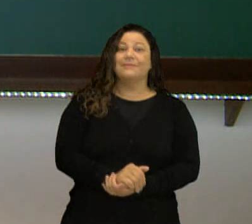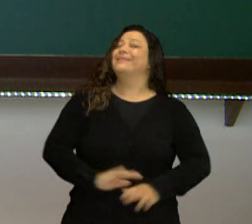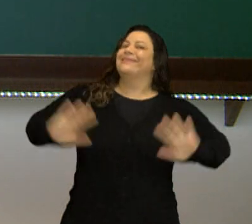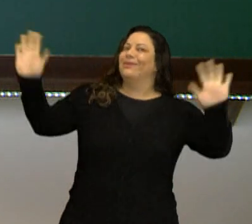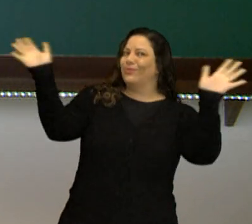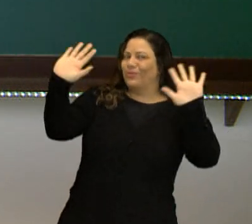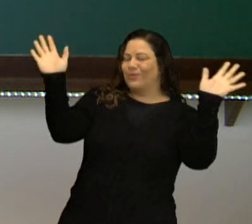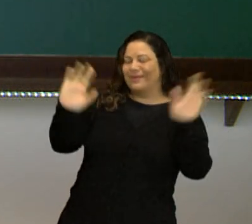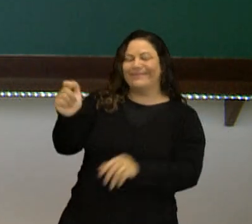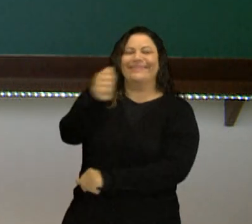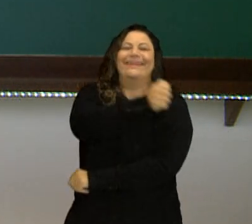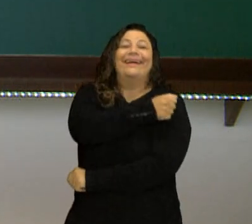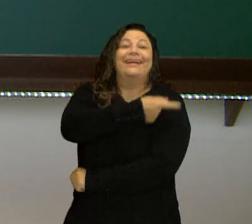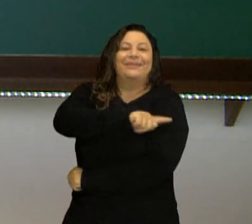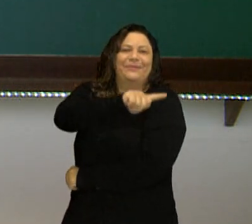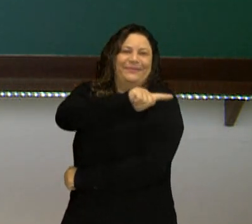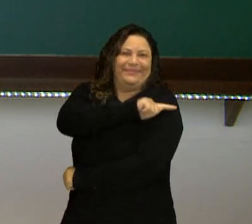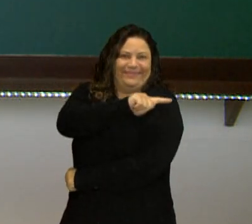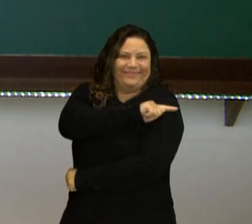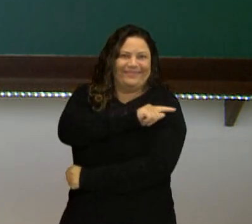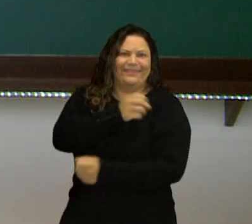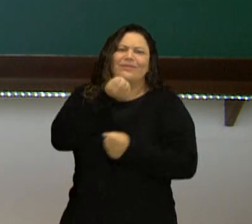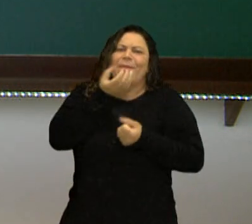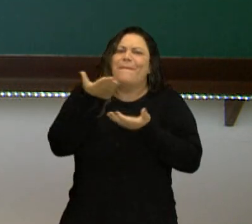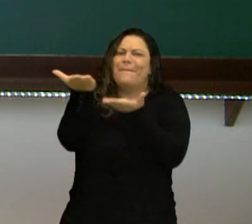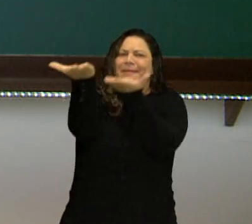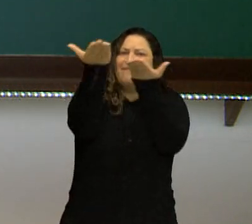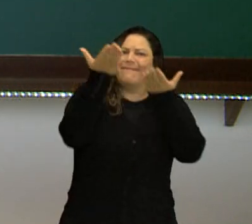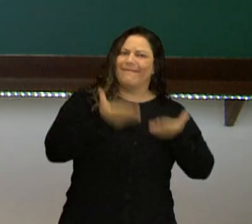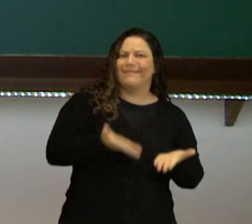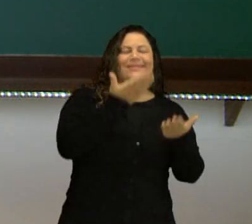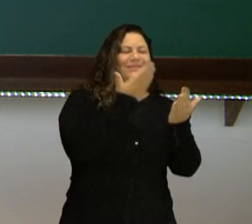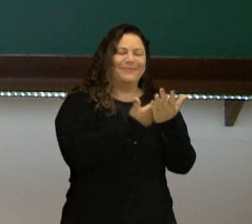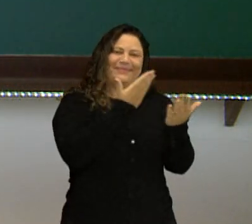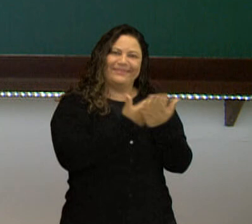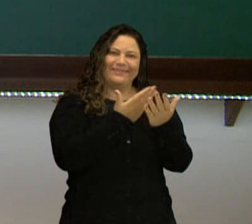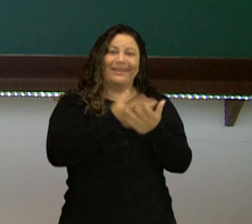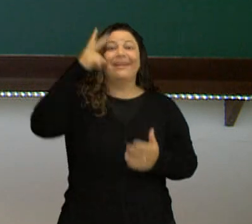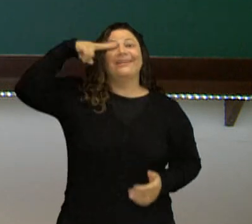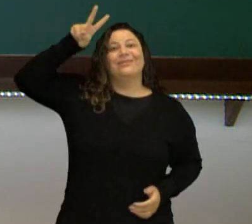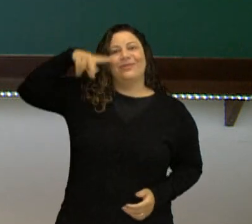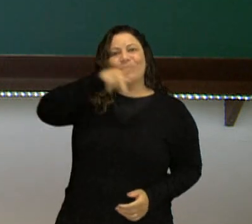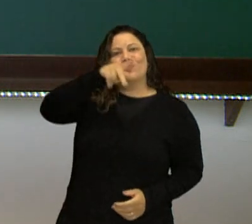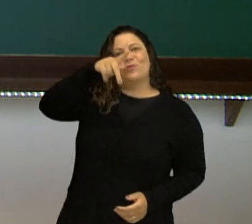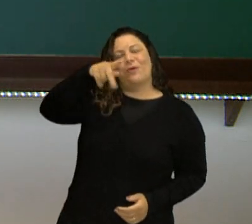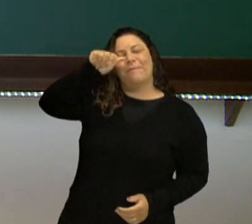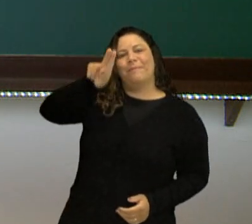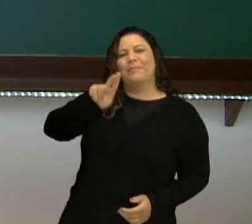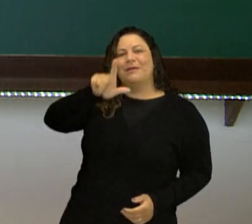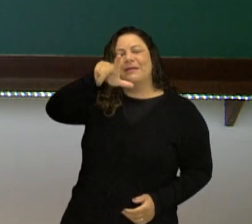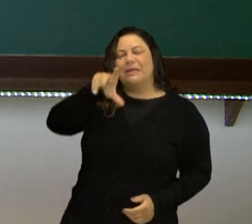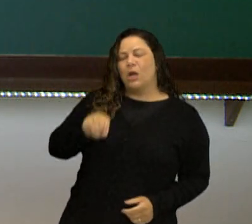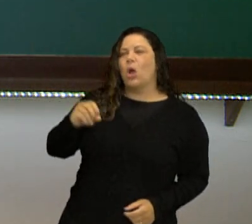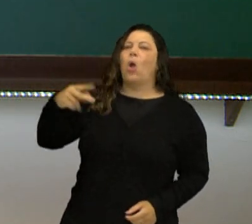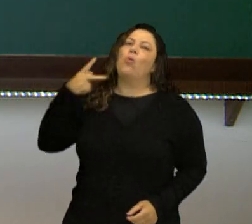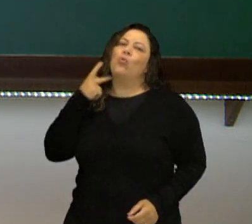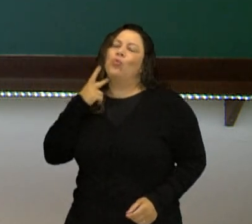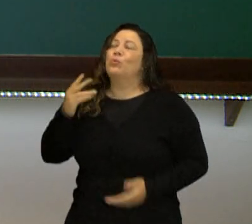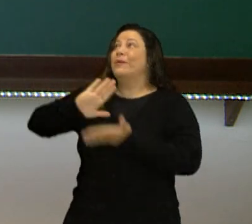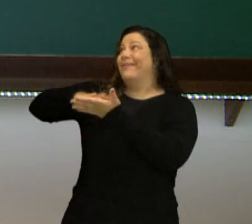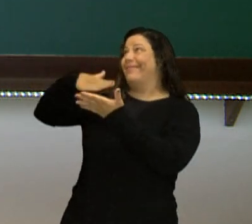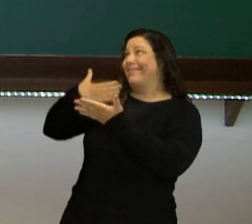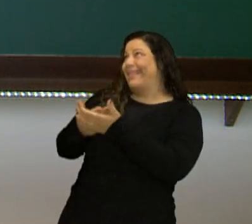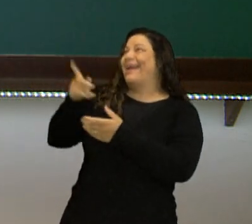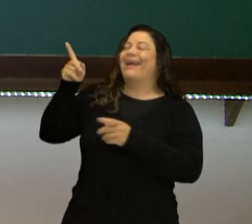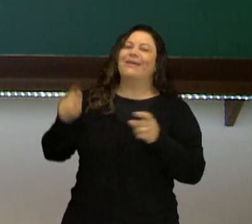Olá, estudantes da 7ª série. Seja bem-vindo para mais uma aula de História. Eu, professor Paulo Brito, nossa intérprete